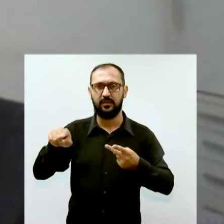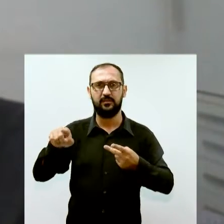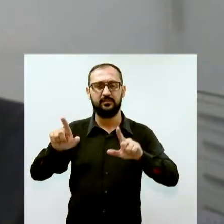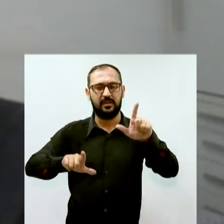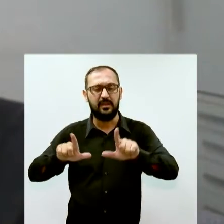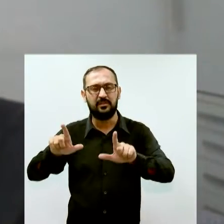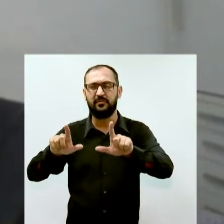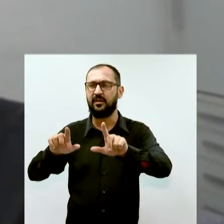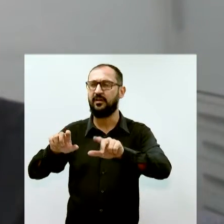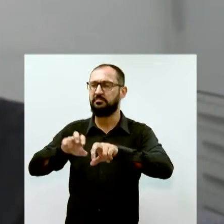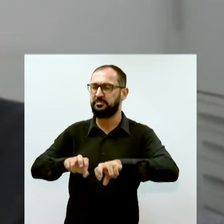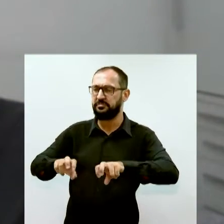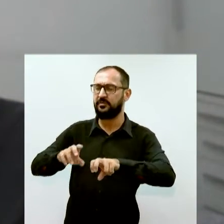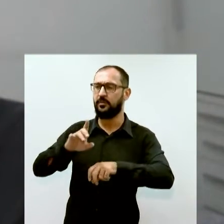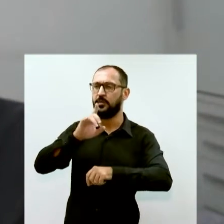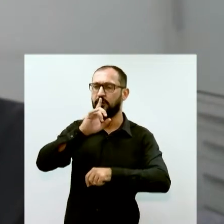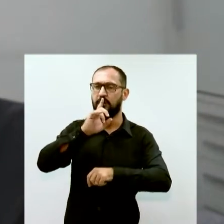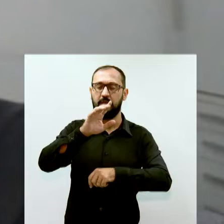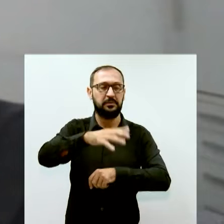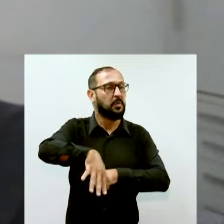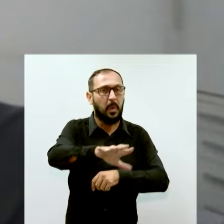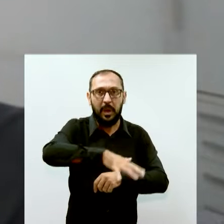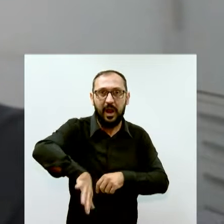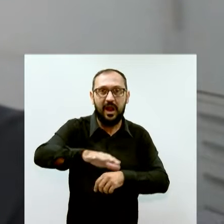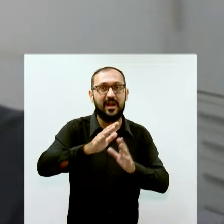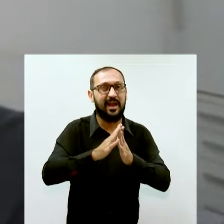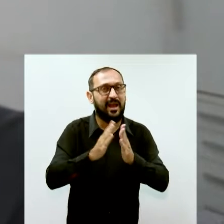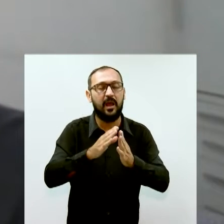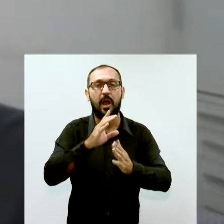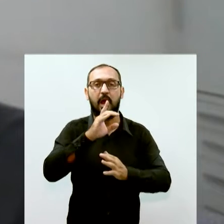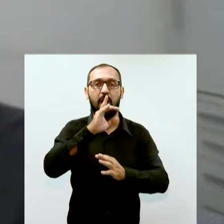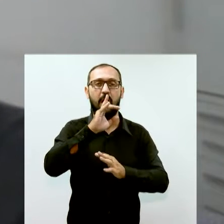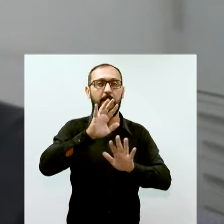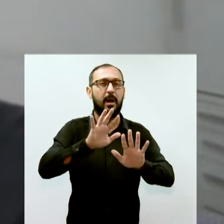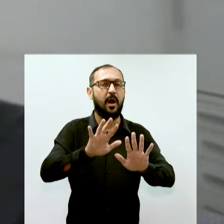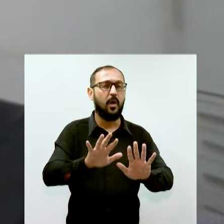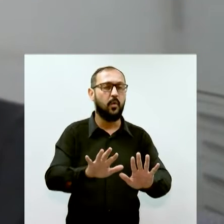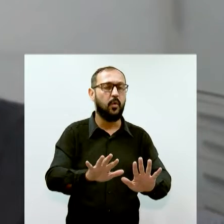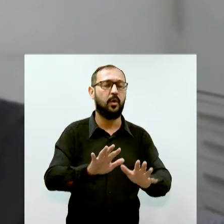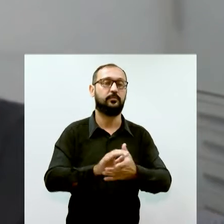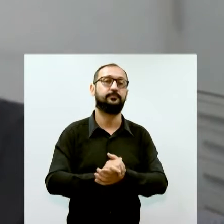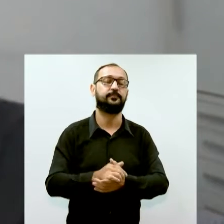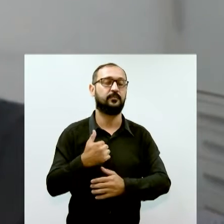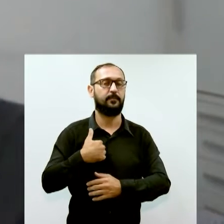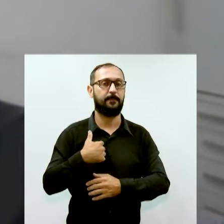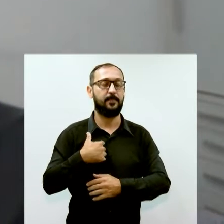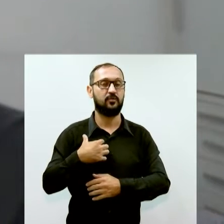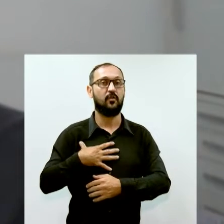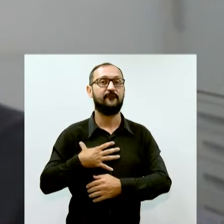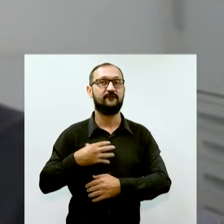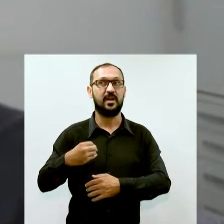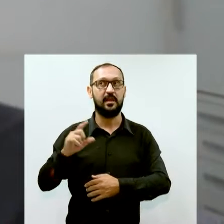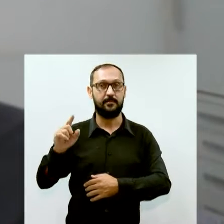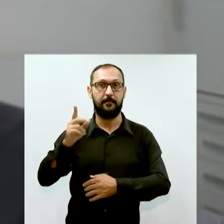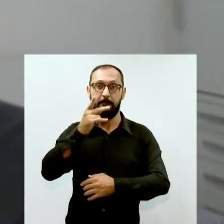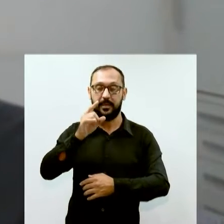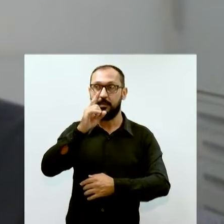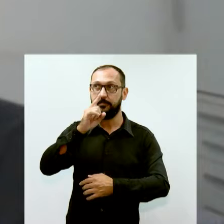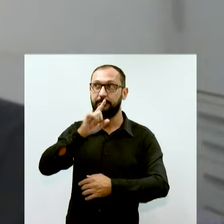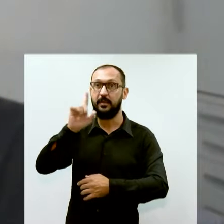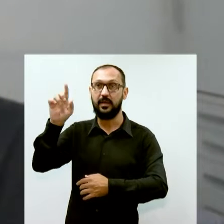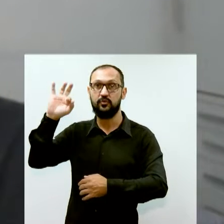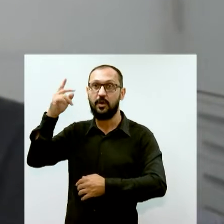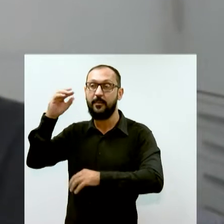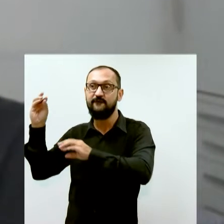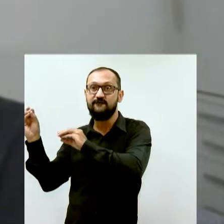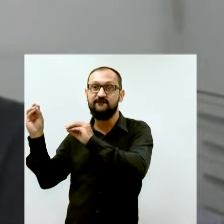tem sempre um silêncio ali. E como filho de imigrante, no Brasil, você percebe